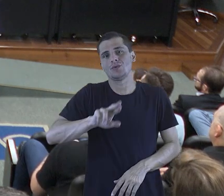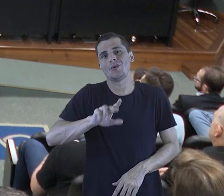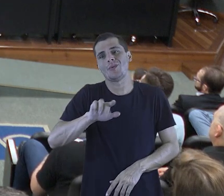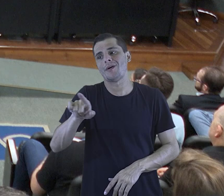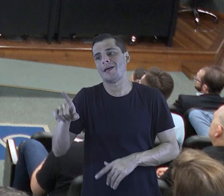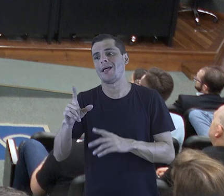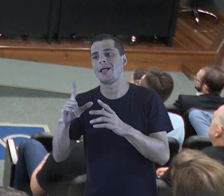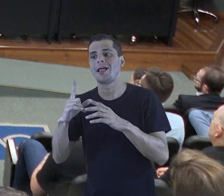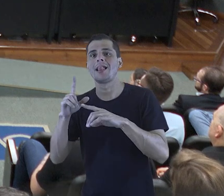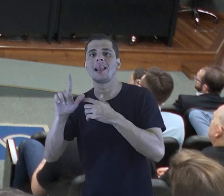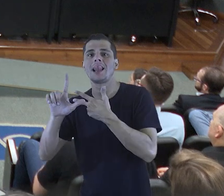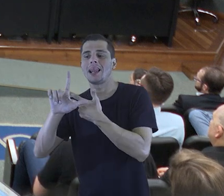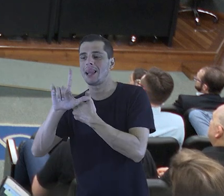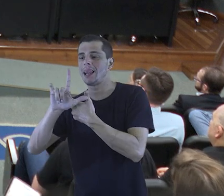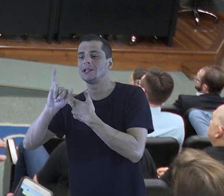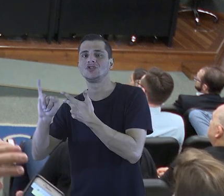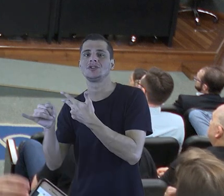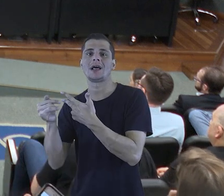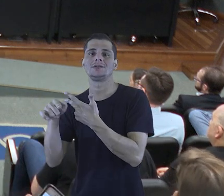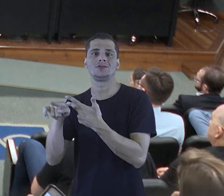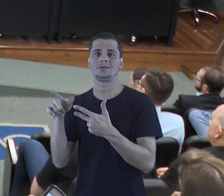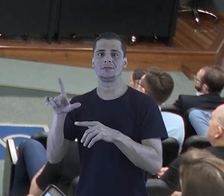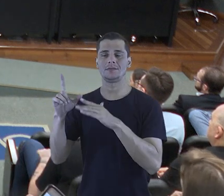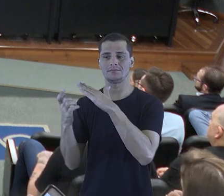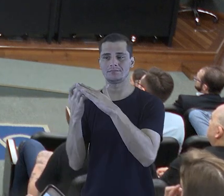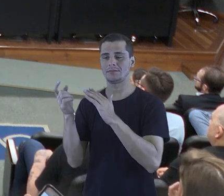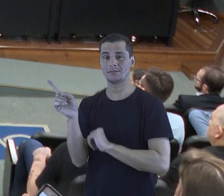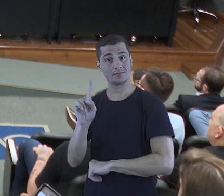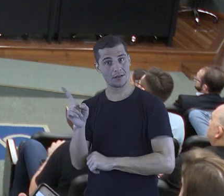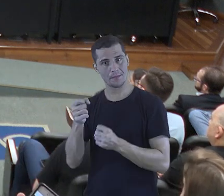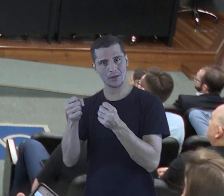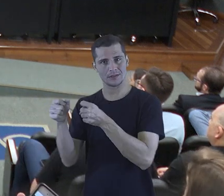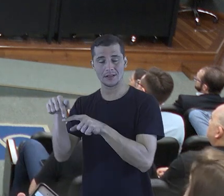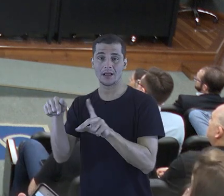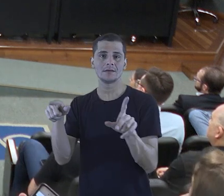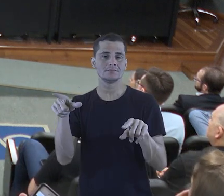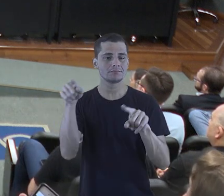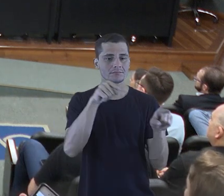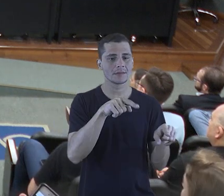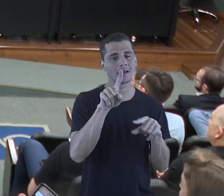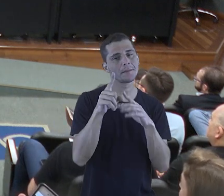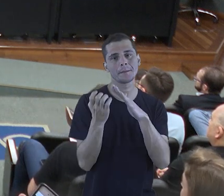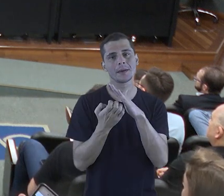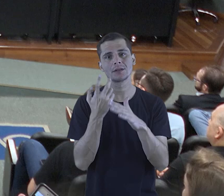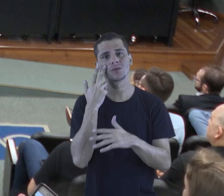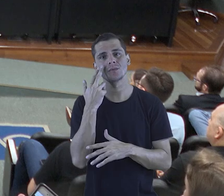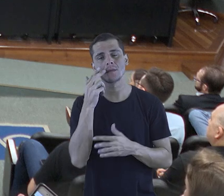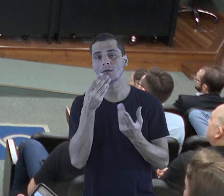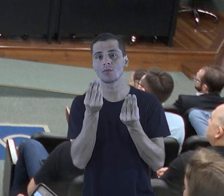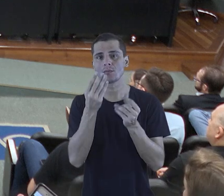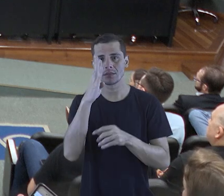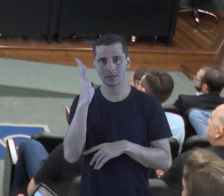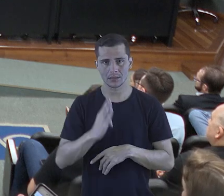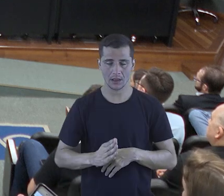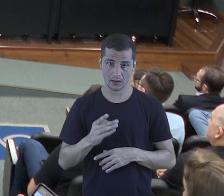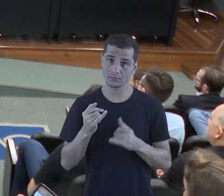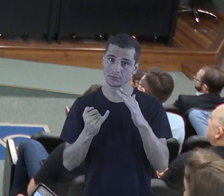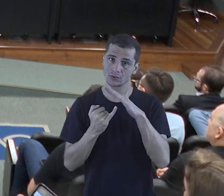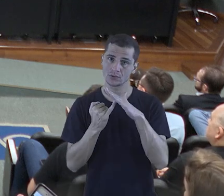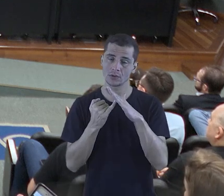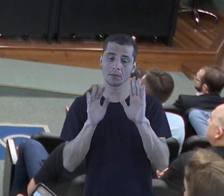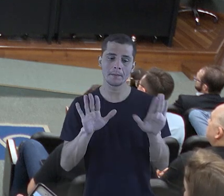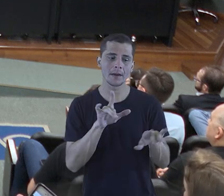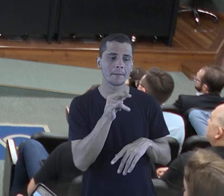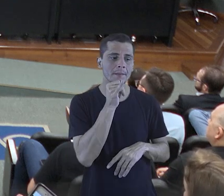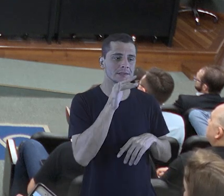E até onde eu sei, a Petrobras não é o legislativo, não vai mudar a lei de licitação. Ah, mas é que eu acho que algumas empresas que estão respondendo